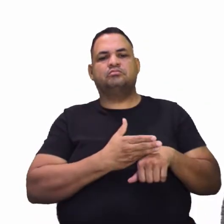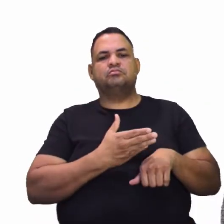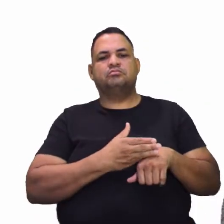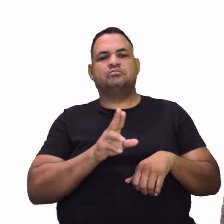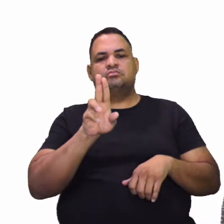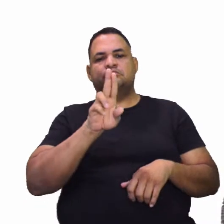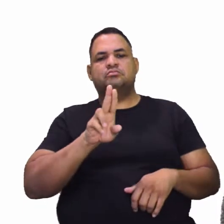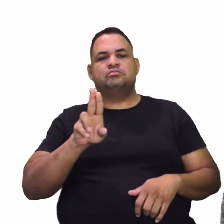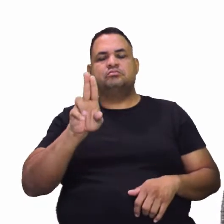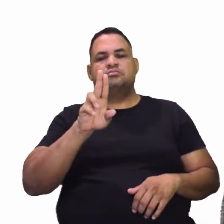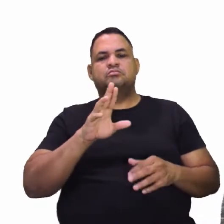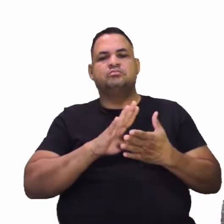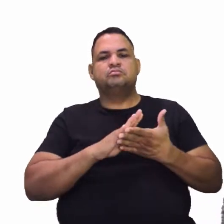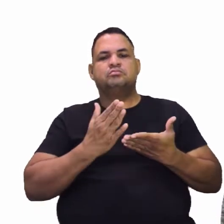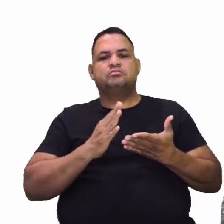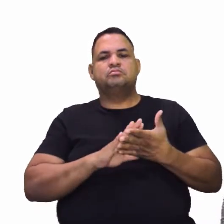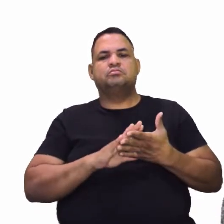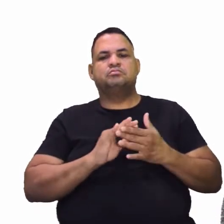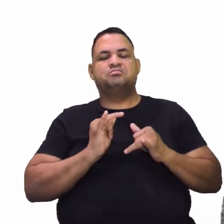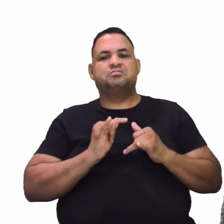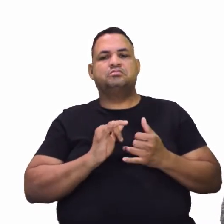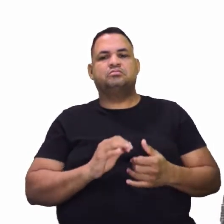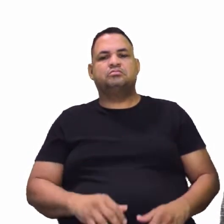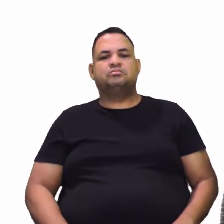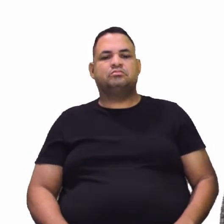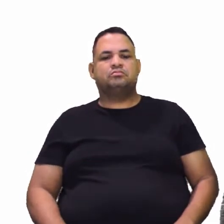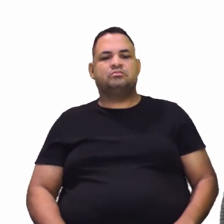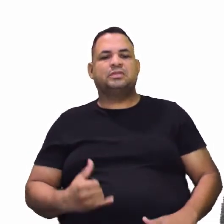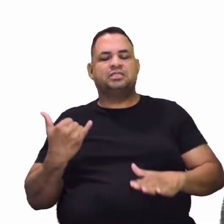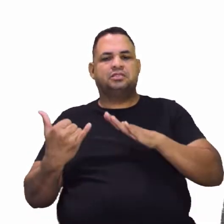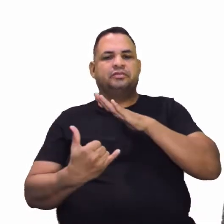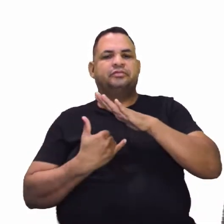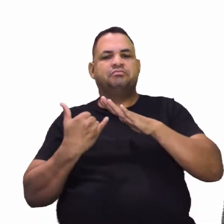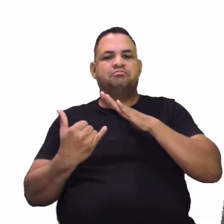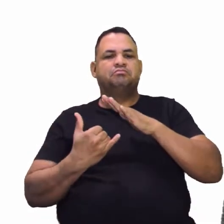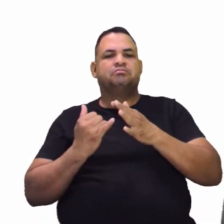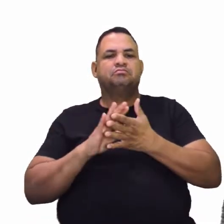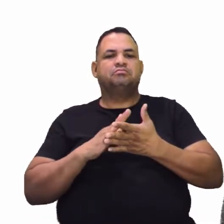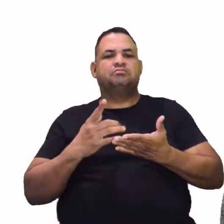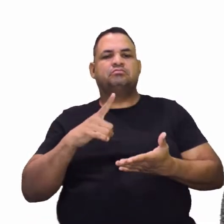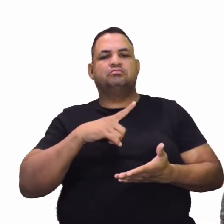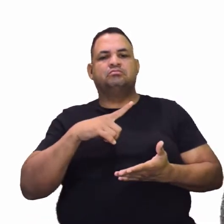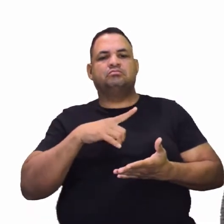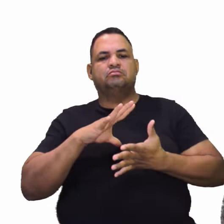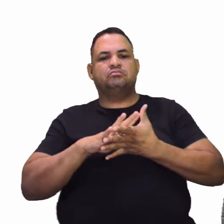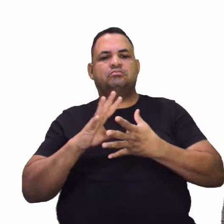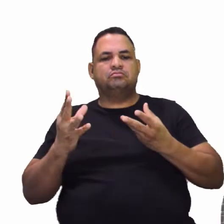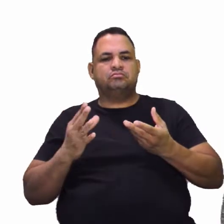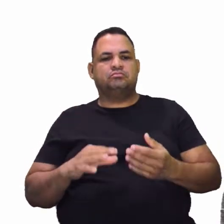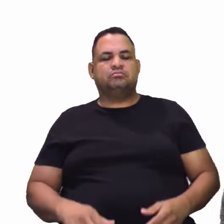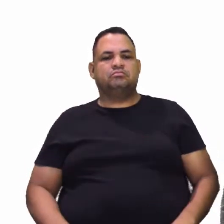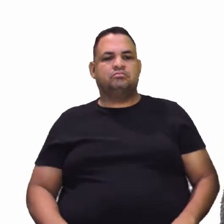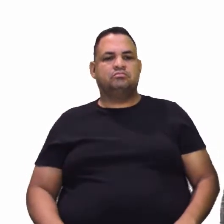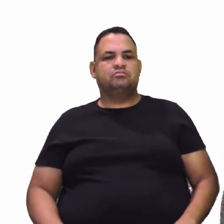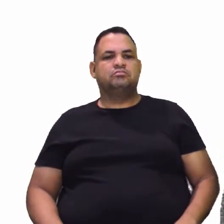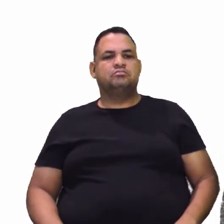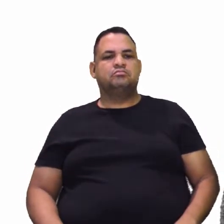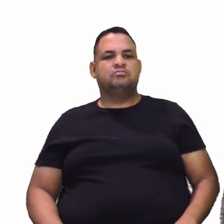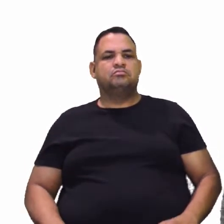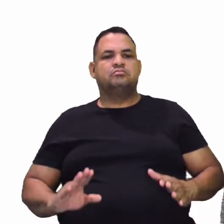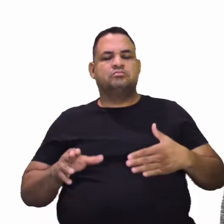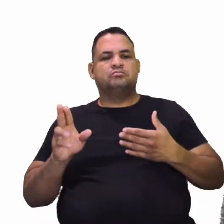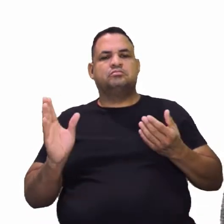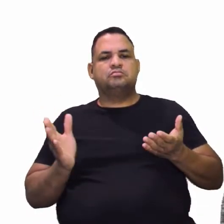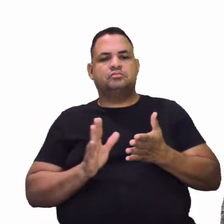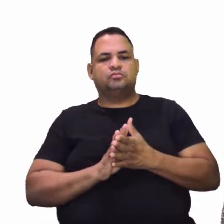prática, muito usado, mas ele é extremamente informal, tá, gente? No inglês tem muita contração, que é o quê? Quando